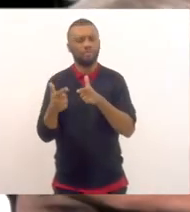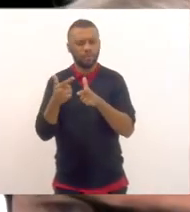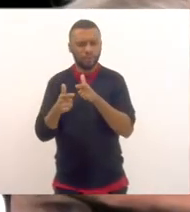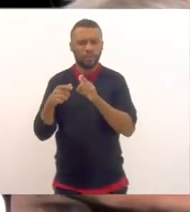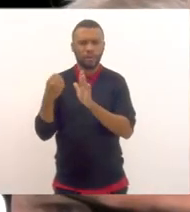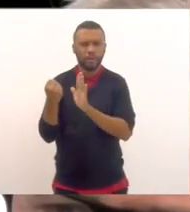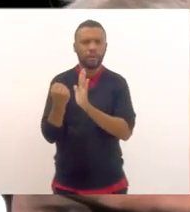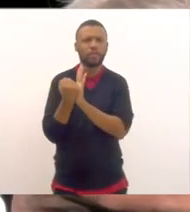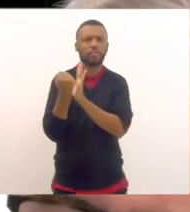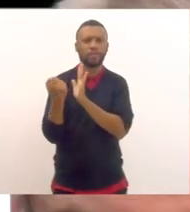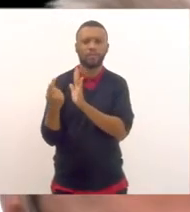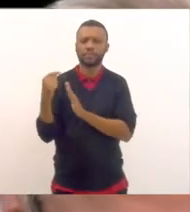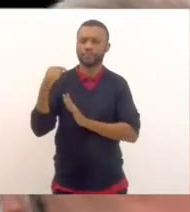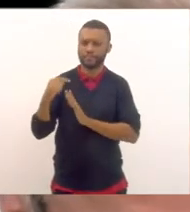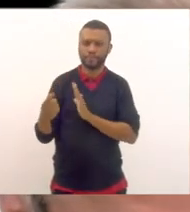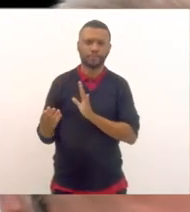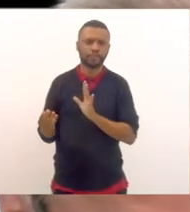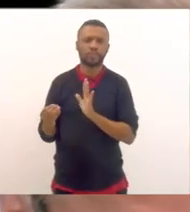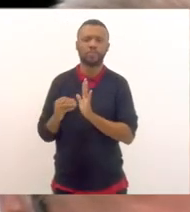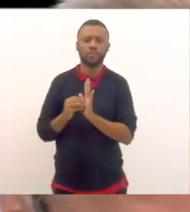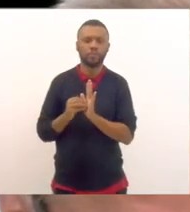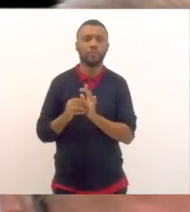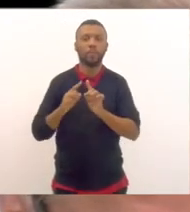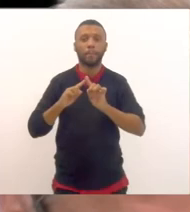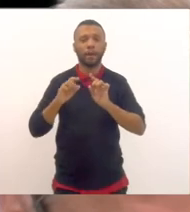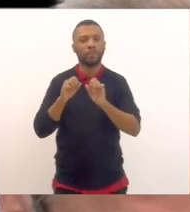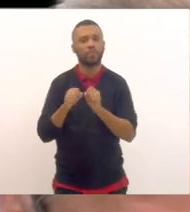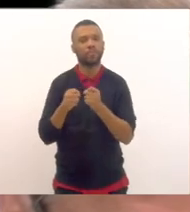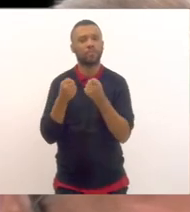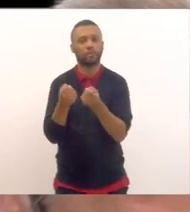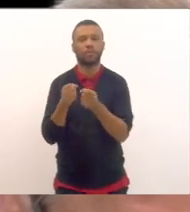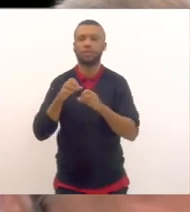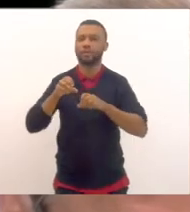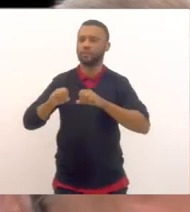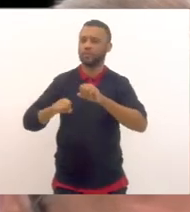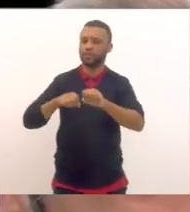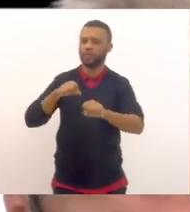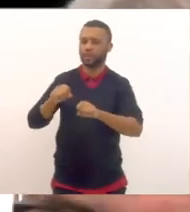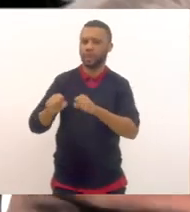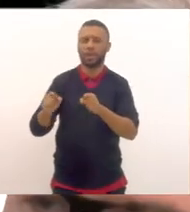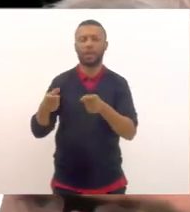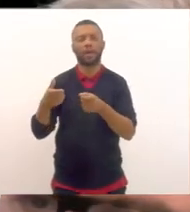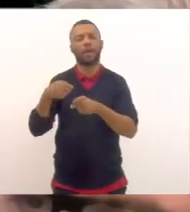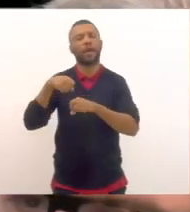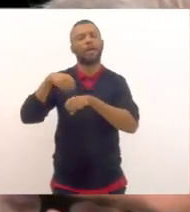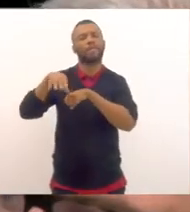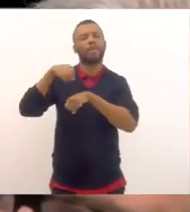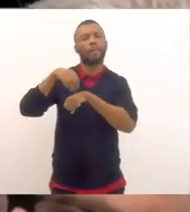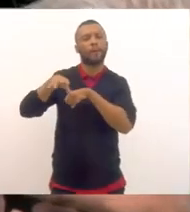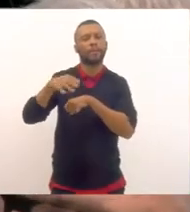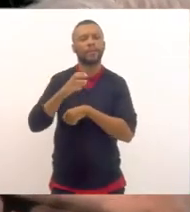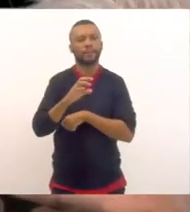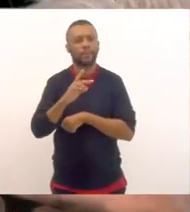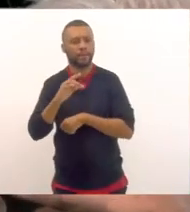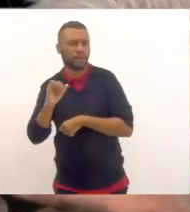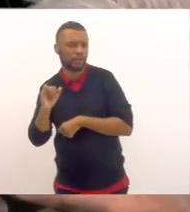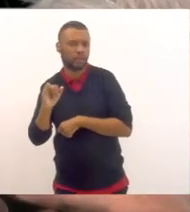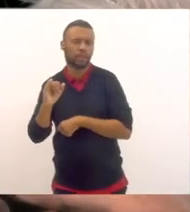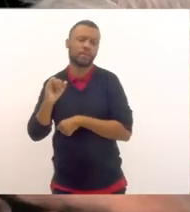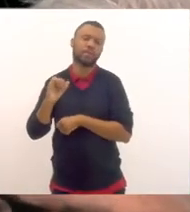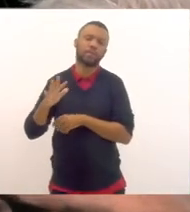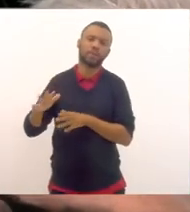também envolvidas mas há um esforço em buscar e também até informando que a CPI na medida em que elas forem